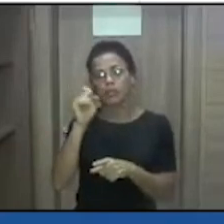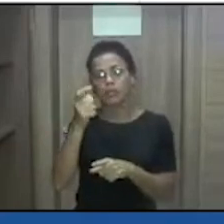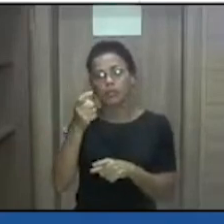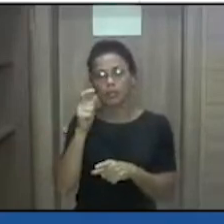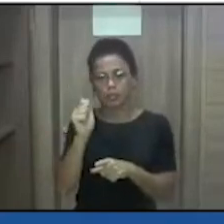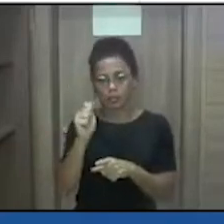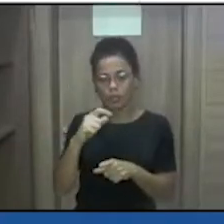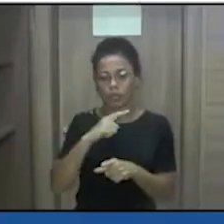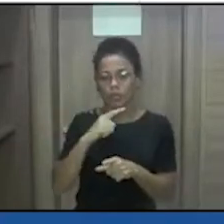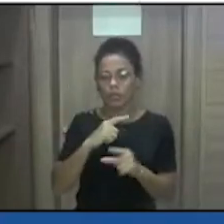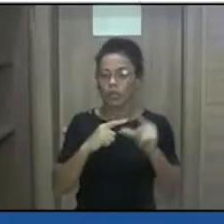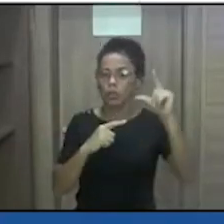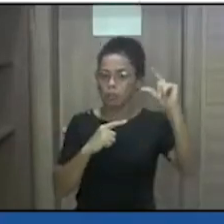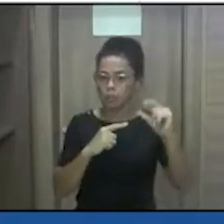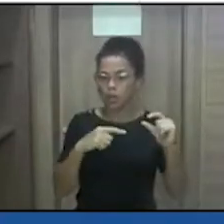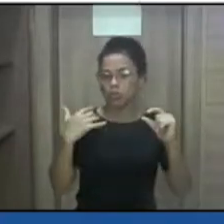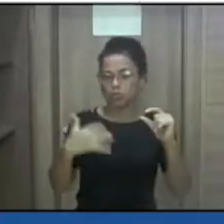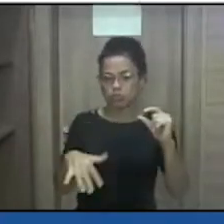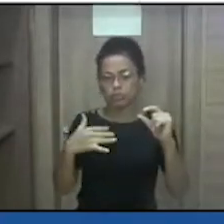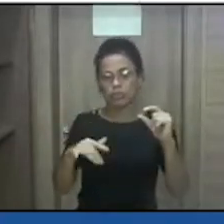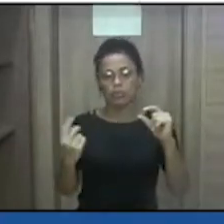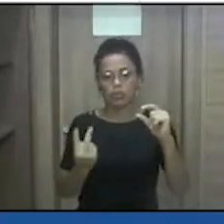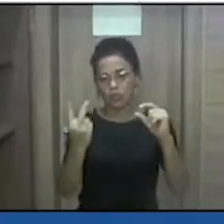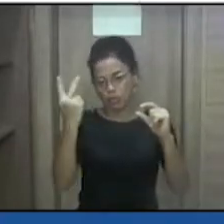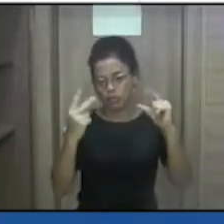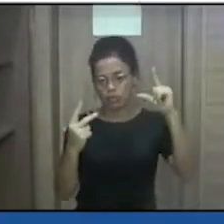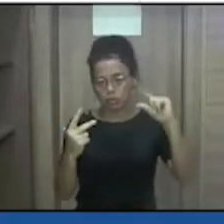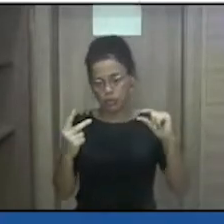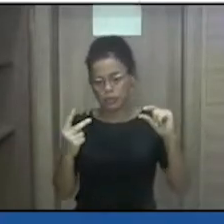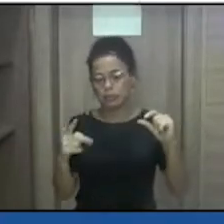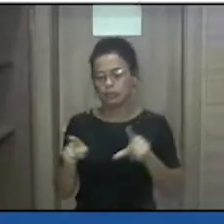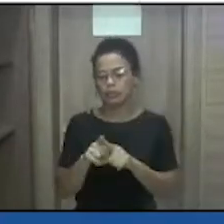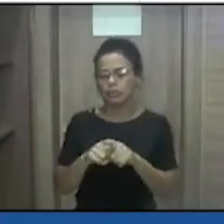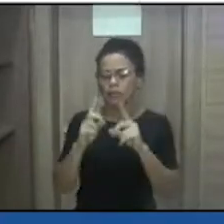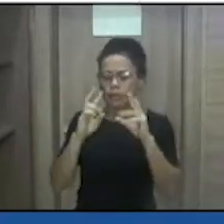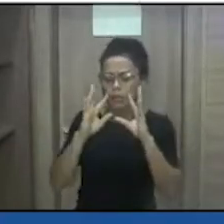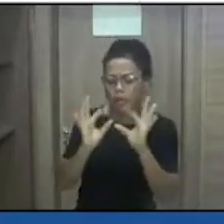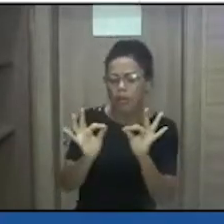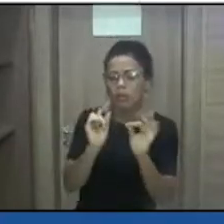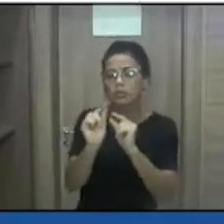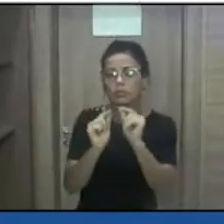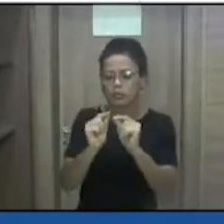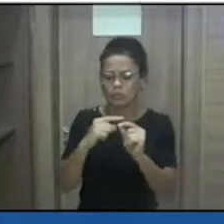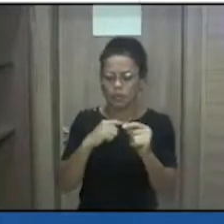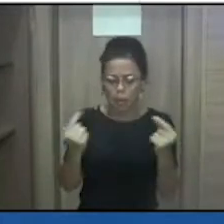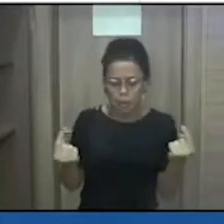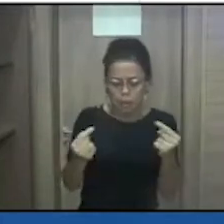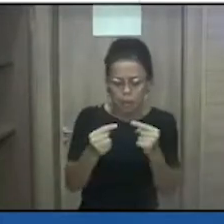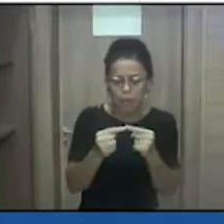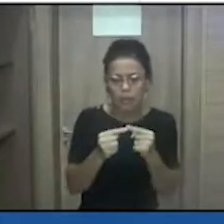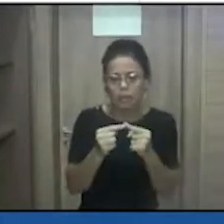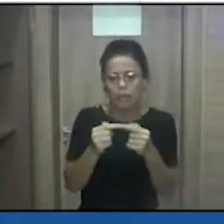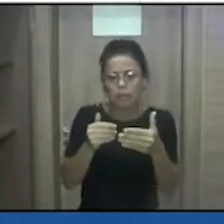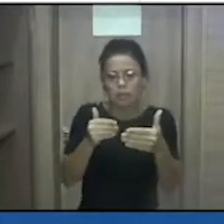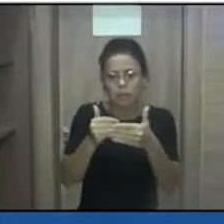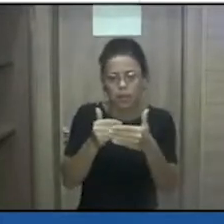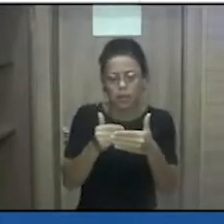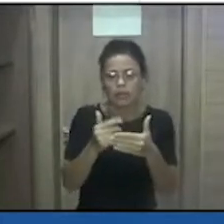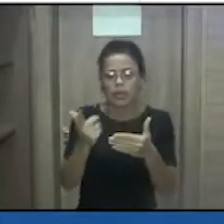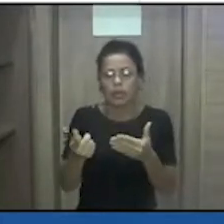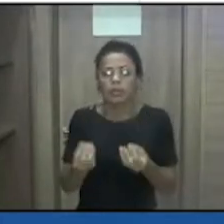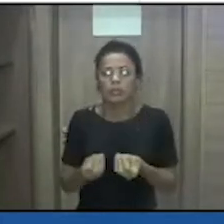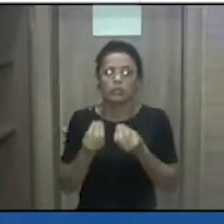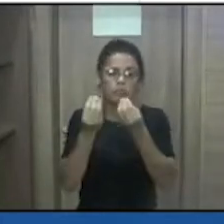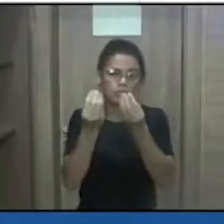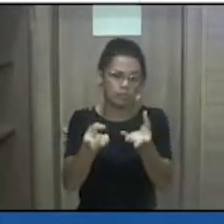Norte com valores menores, e aí a gente chama a atenção de que estão bem próximos a essa linha, a esse padrão de oferta do Ministério,